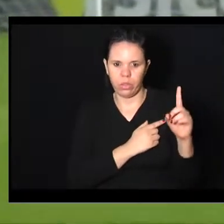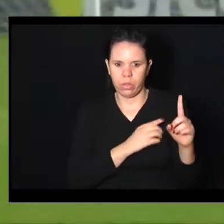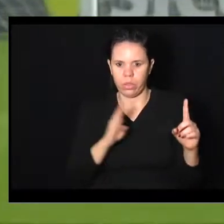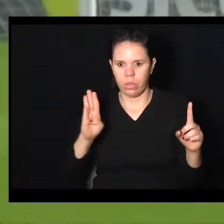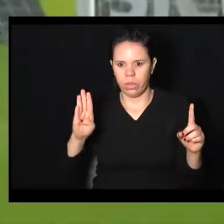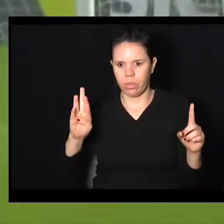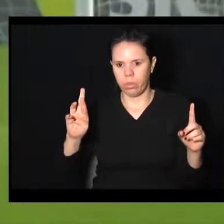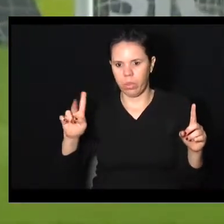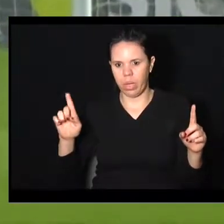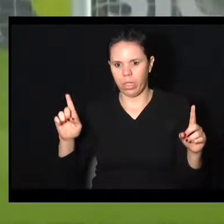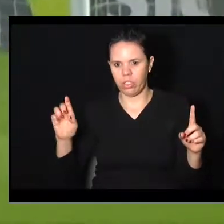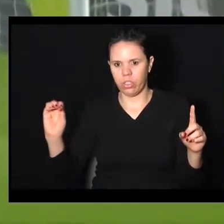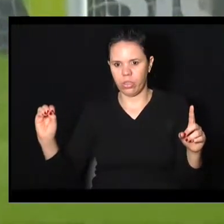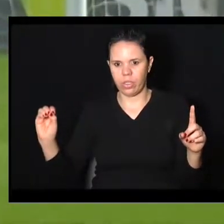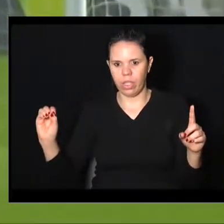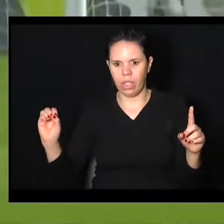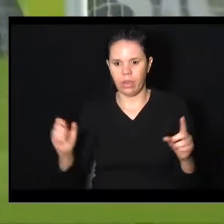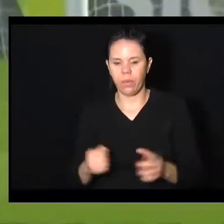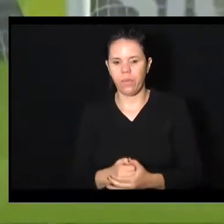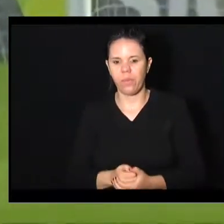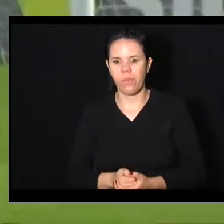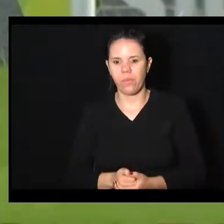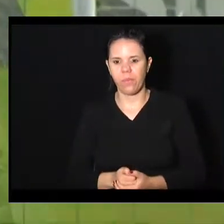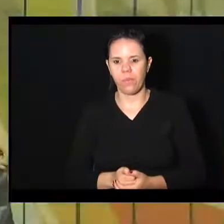Bragantino 0.